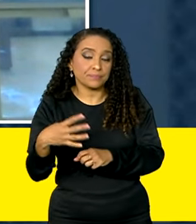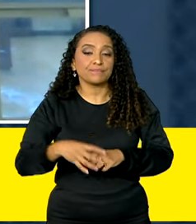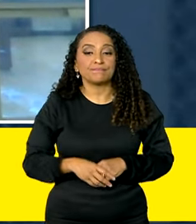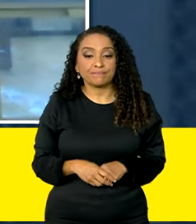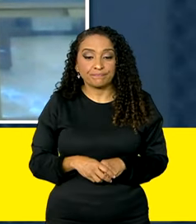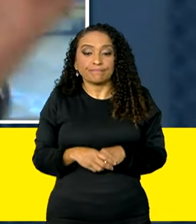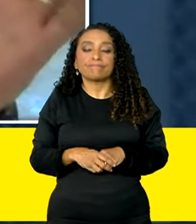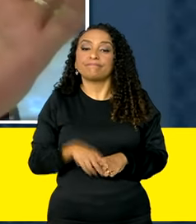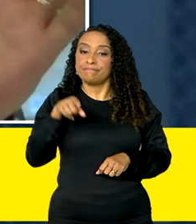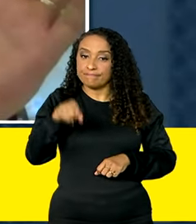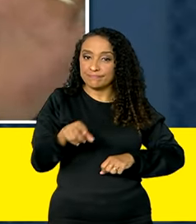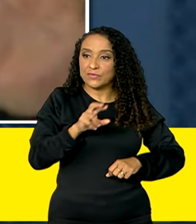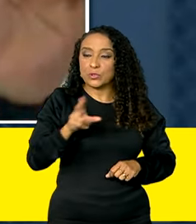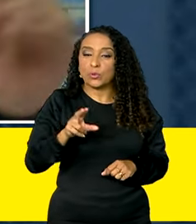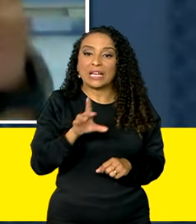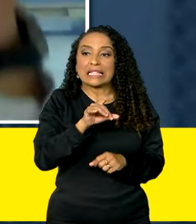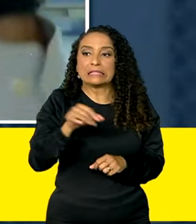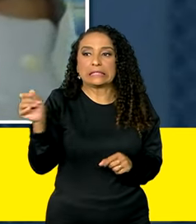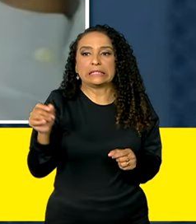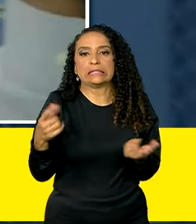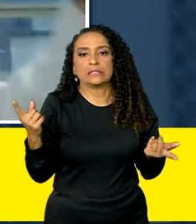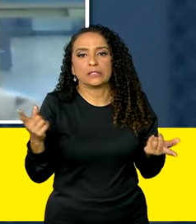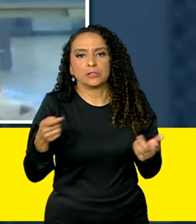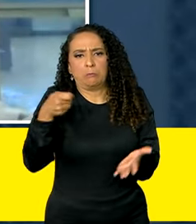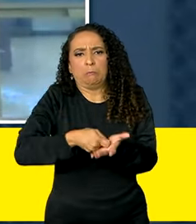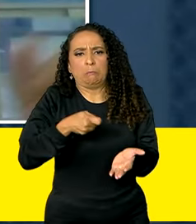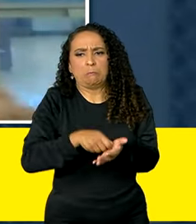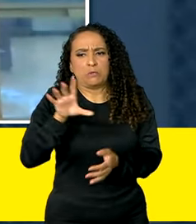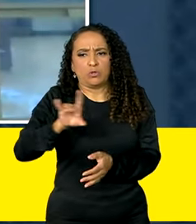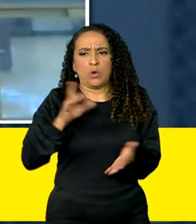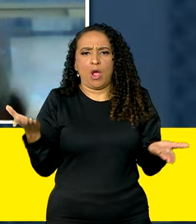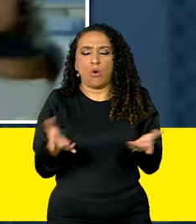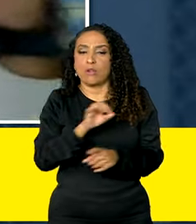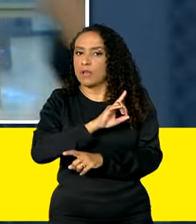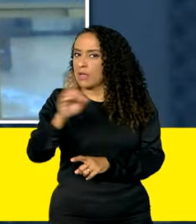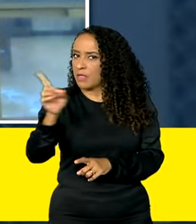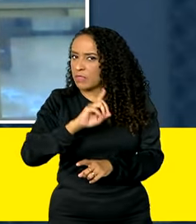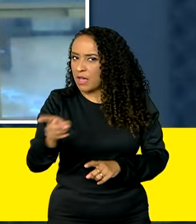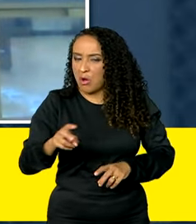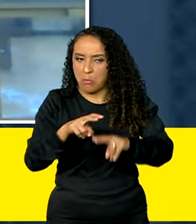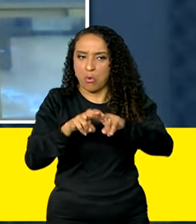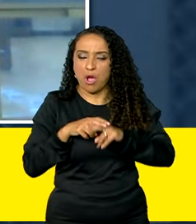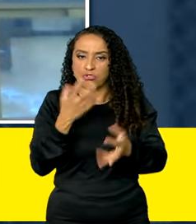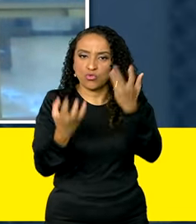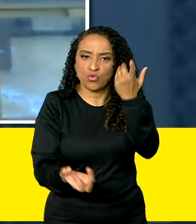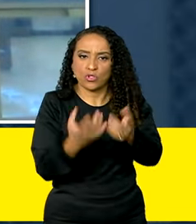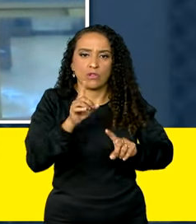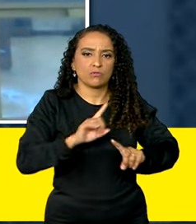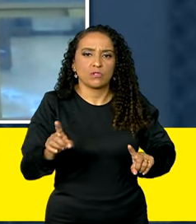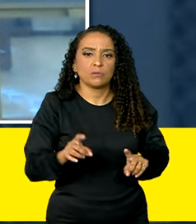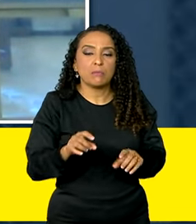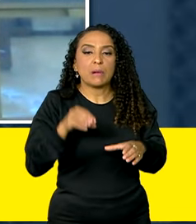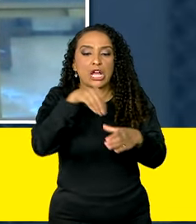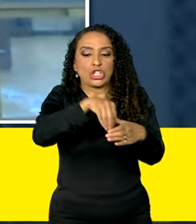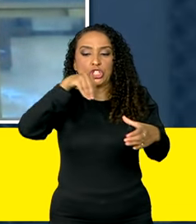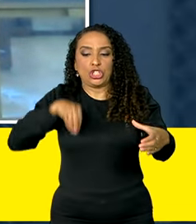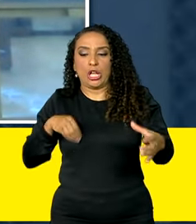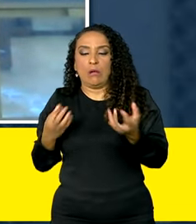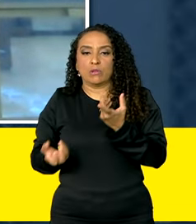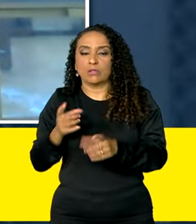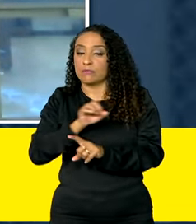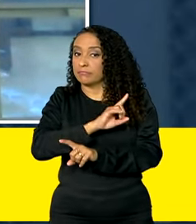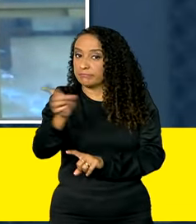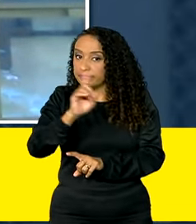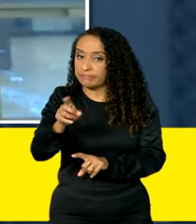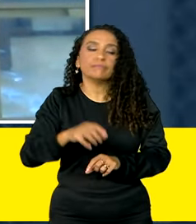2024. E isso não é uma data arbitrária que a gente escolheu agora só por causa dos incêndios, para excluir os incêndios da taxa.